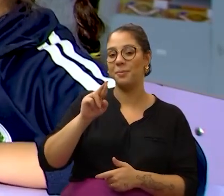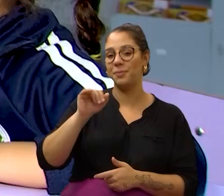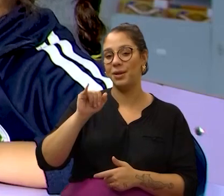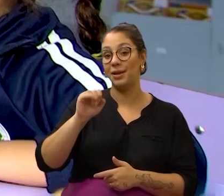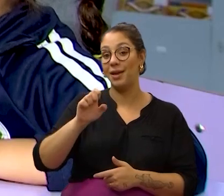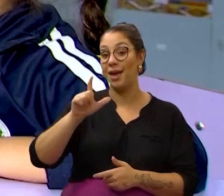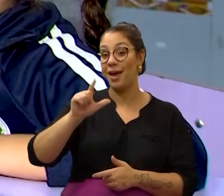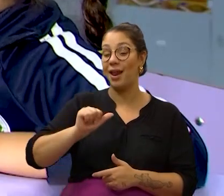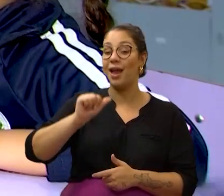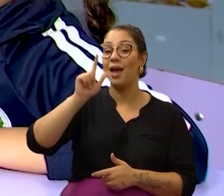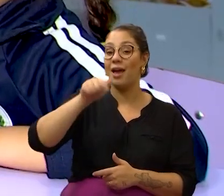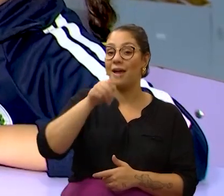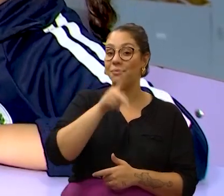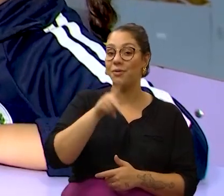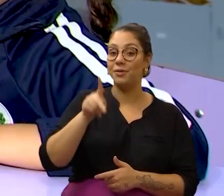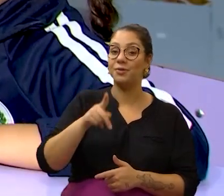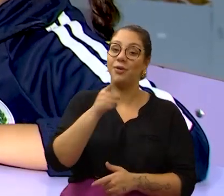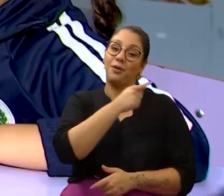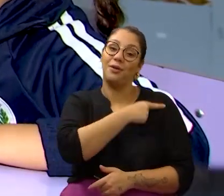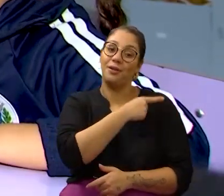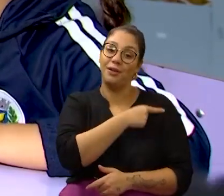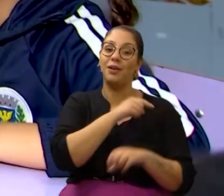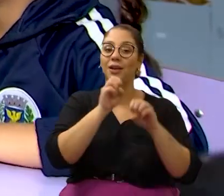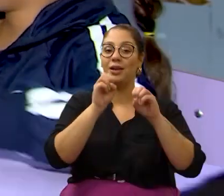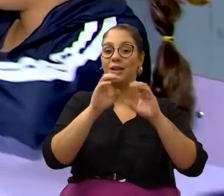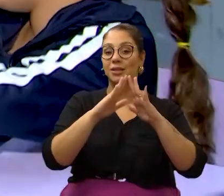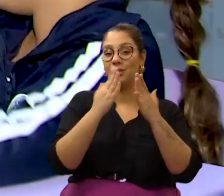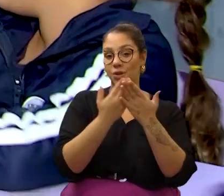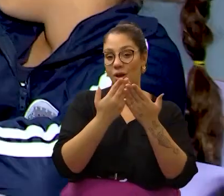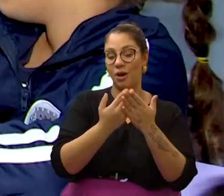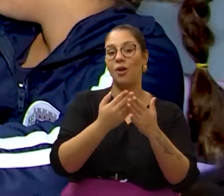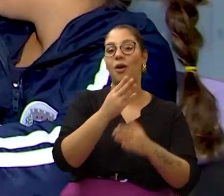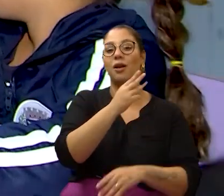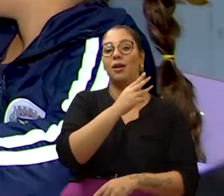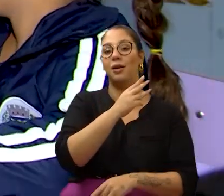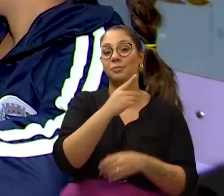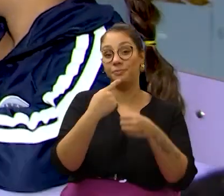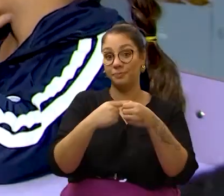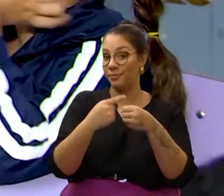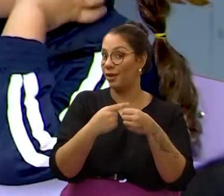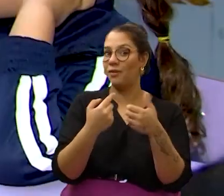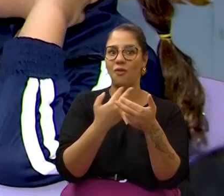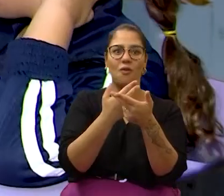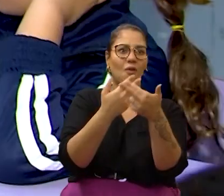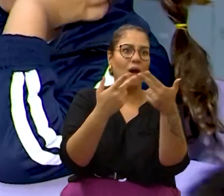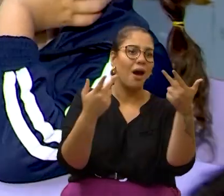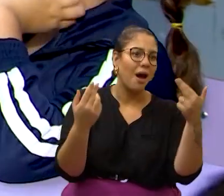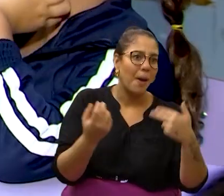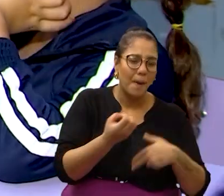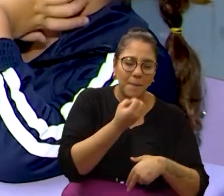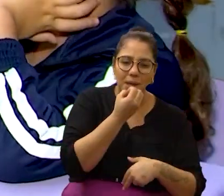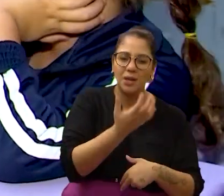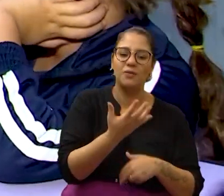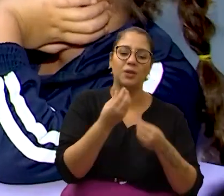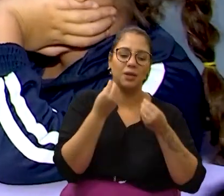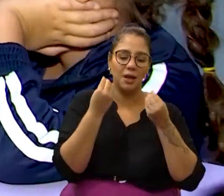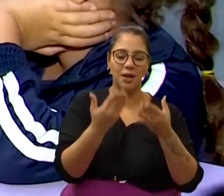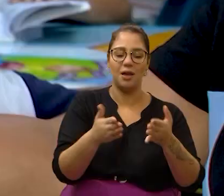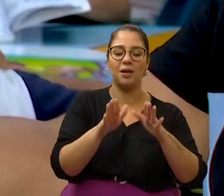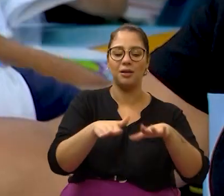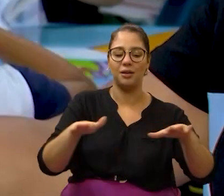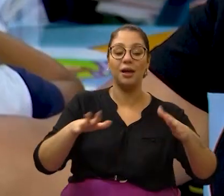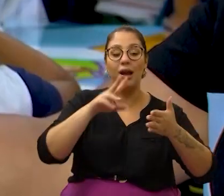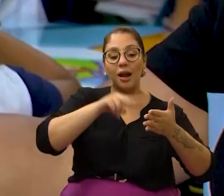Camargo, professora do primeiro ano da Escola Municipal Floriano Peixoto, muitos são os benefícios que a leitura